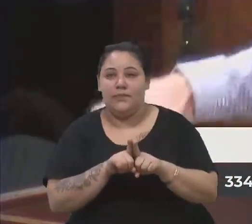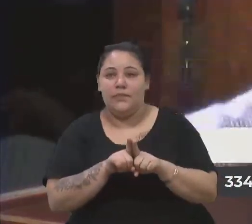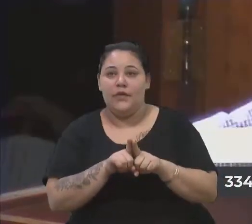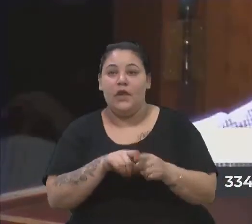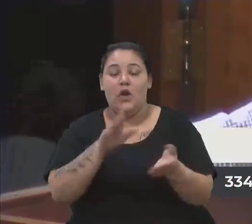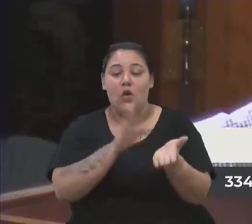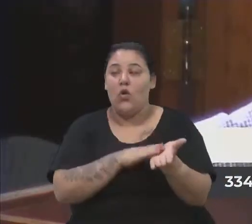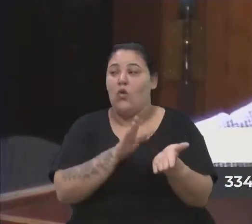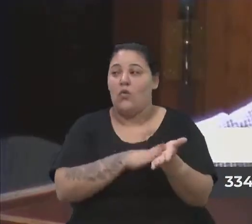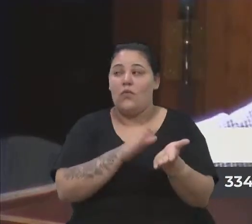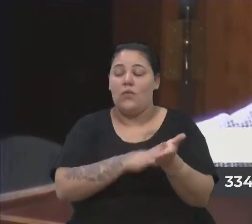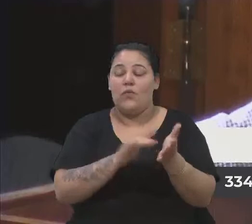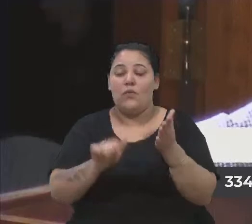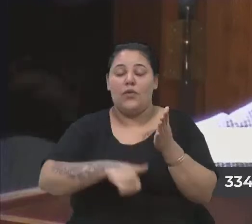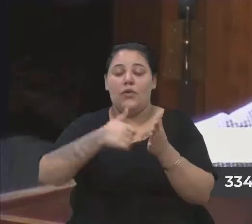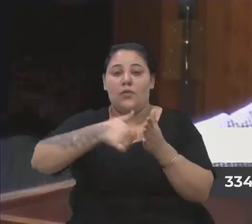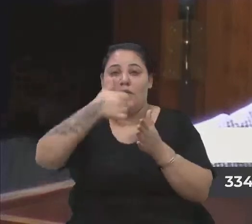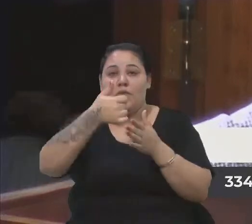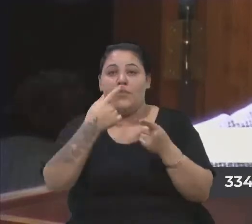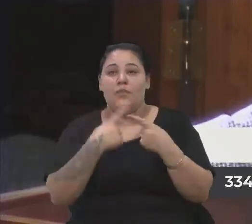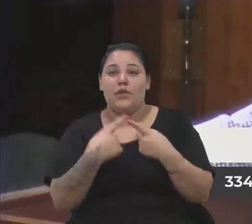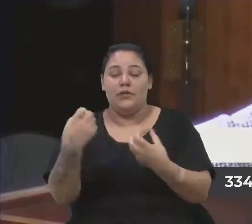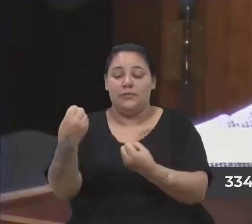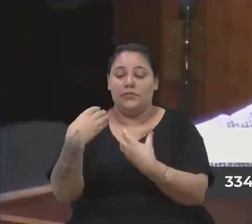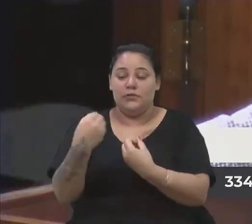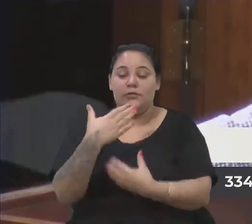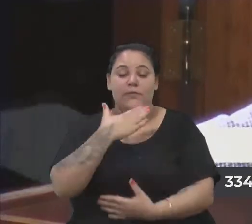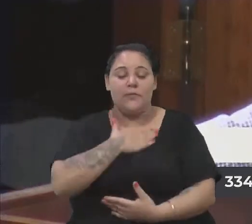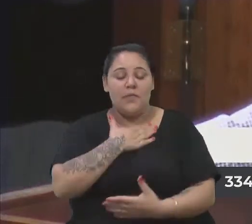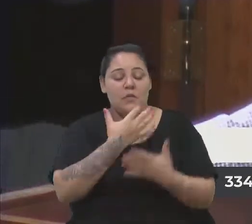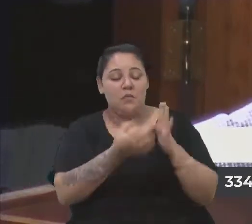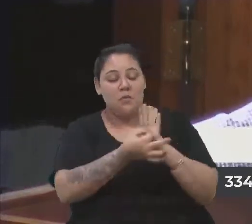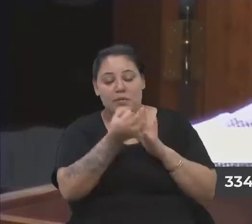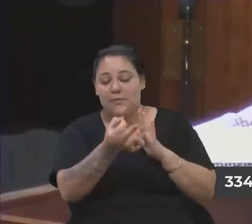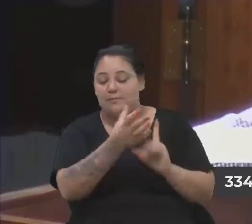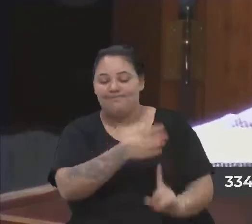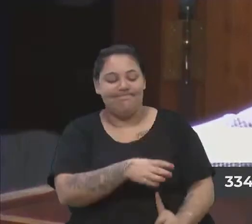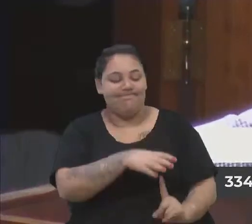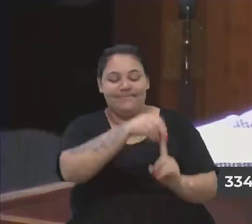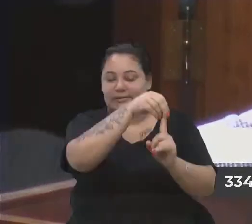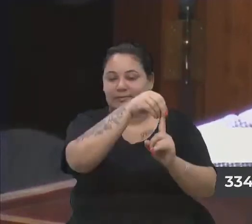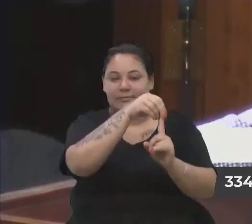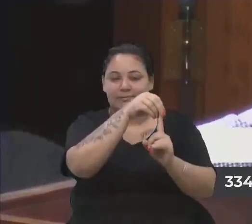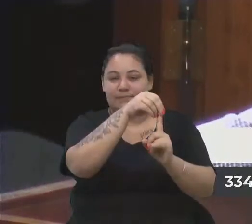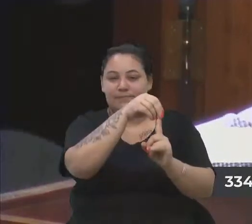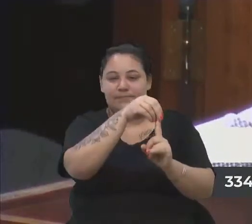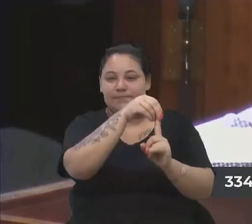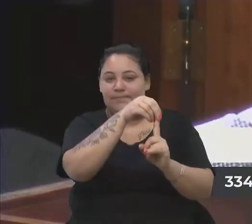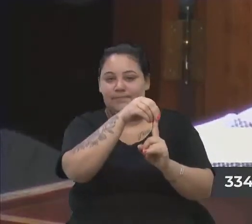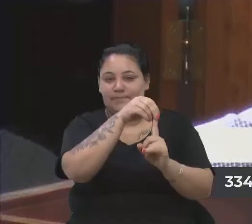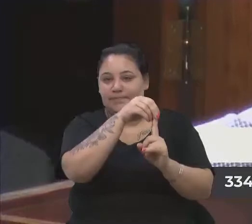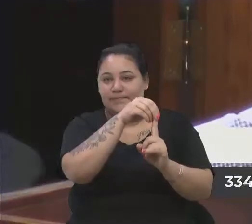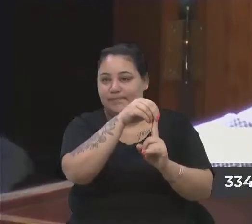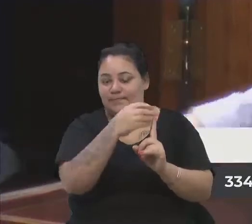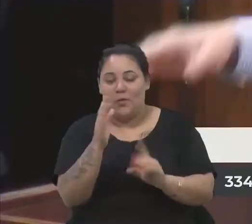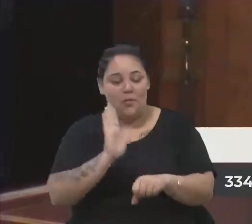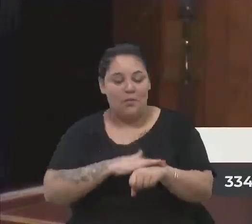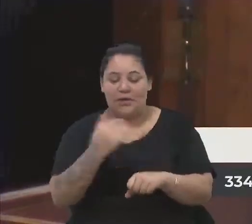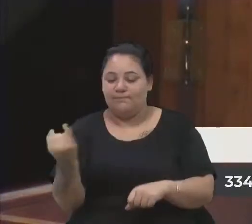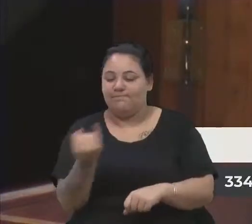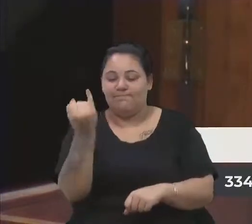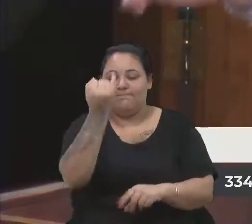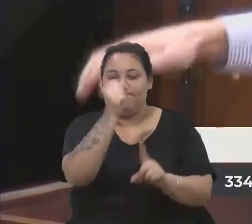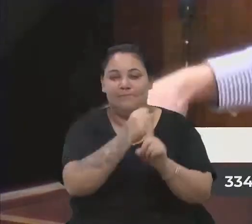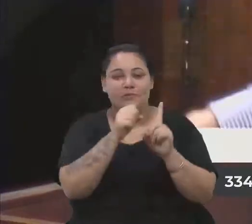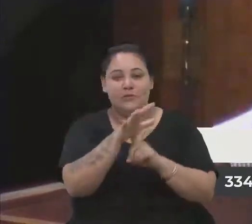cobrando melhorias, porque educação, no meu ponto de vista, é o principal alicerce hoje da sociedade.